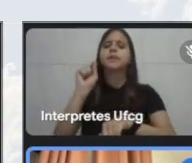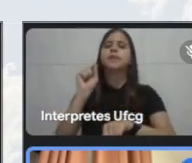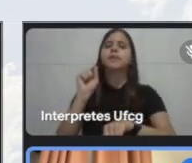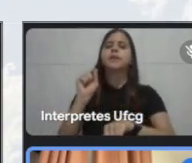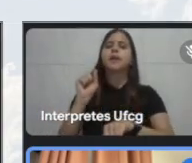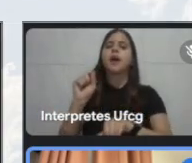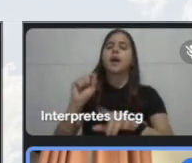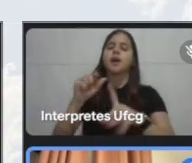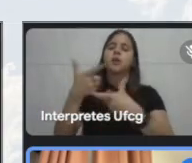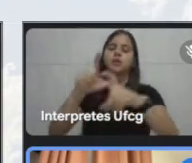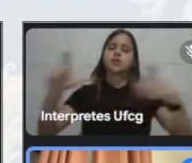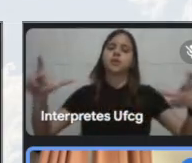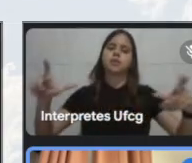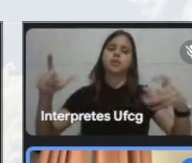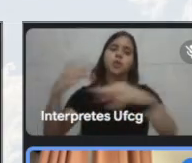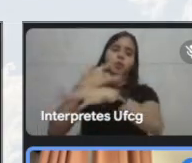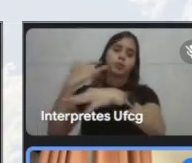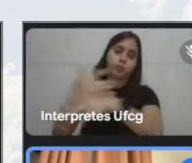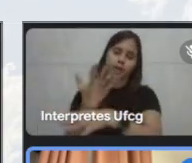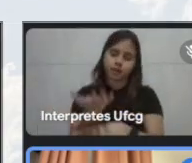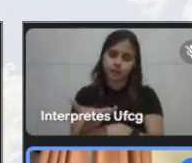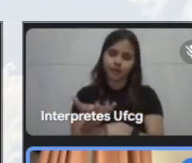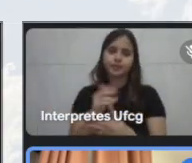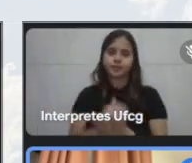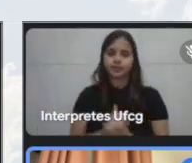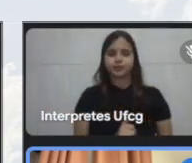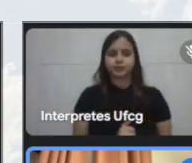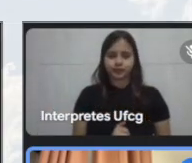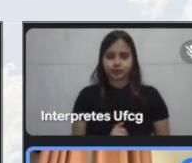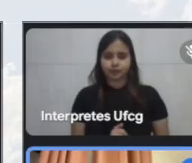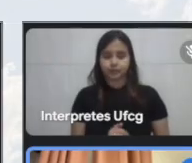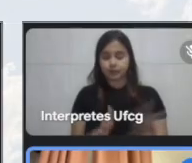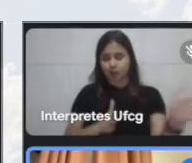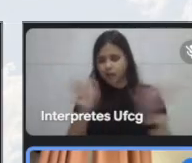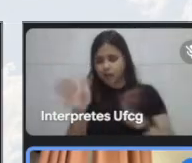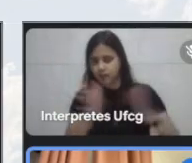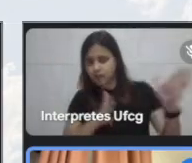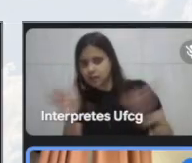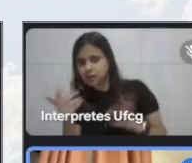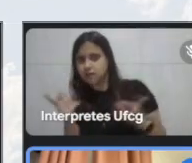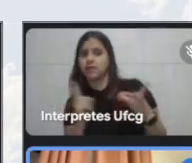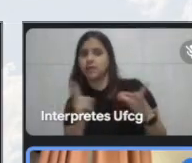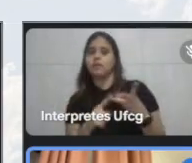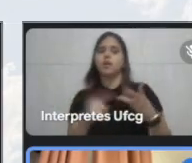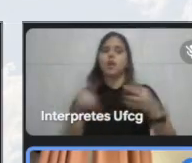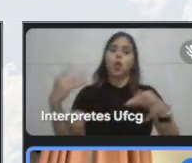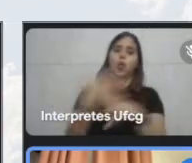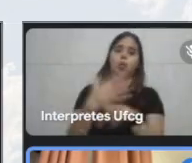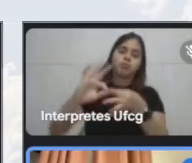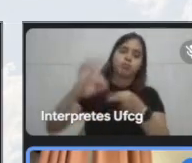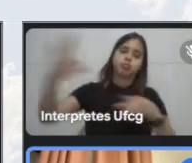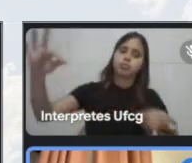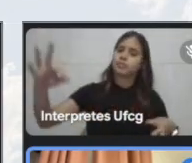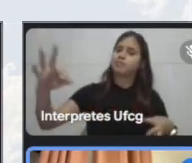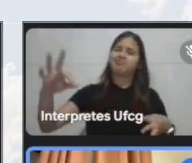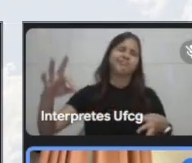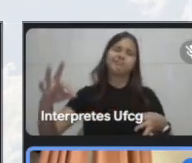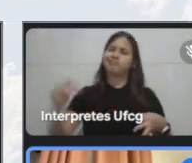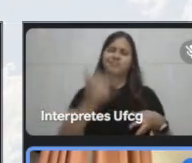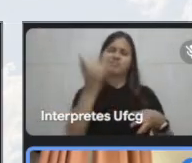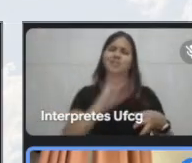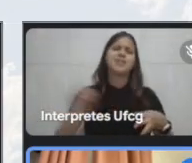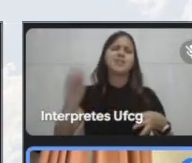expansão urbana. Então a classe de declividade, de acessibilidade e de distância a centros urbanos, ela não foi significativa no nosso